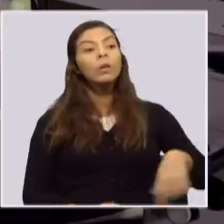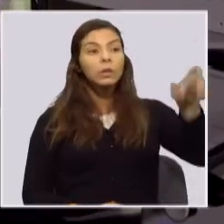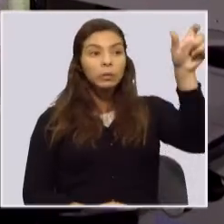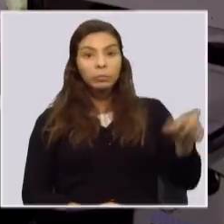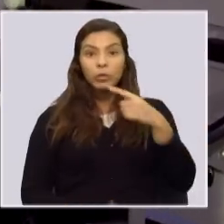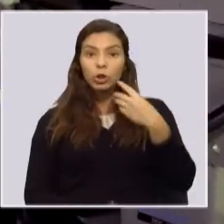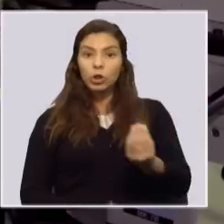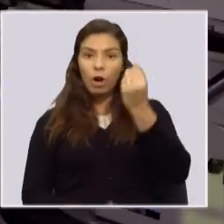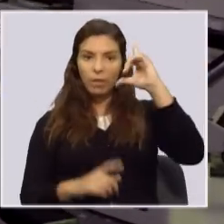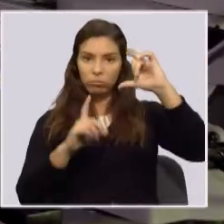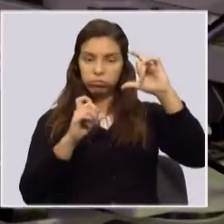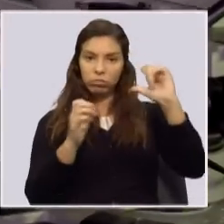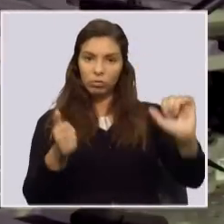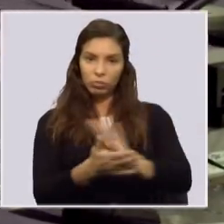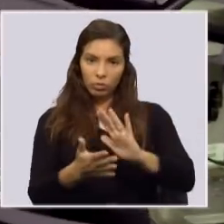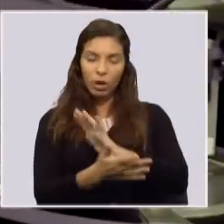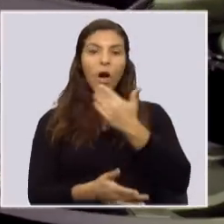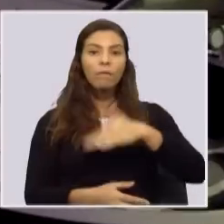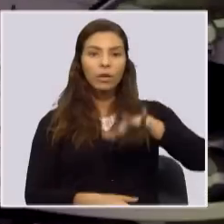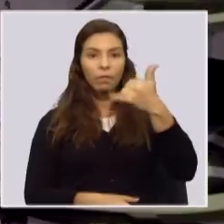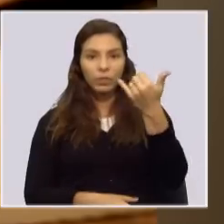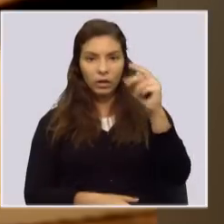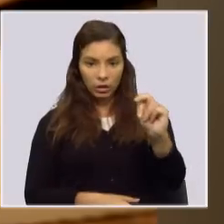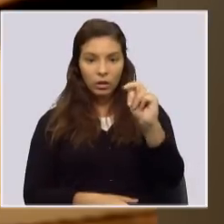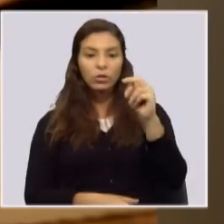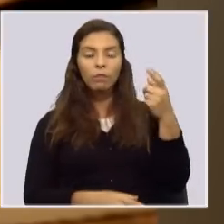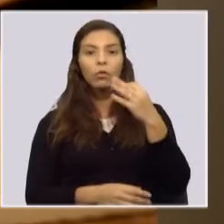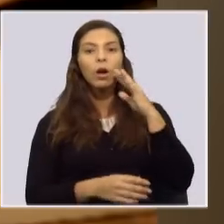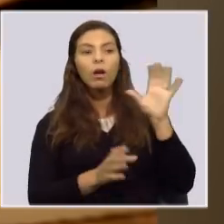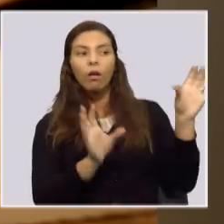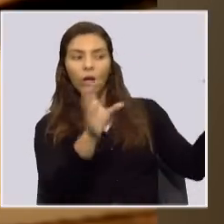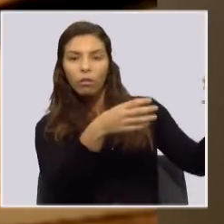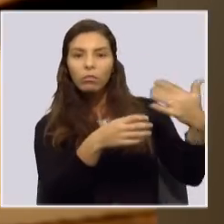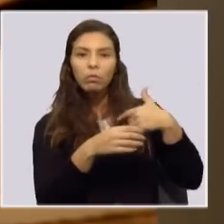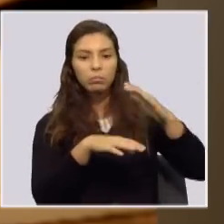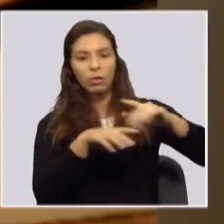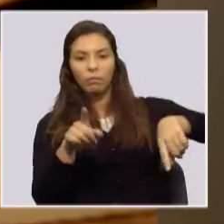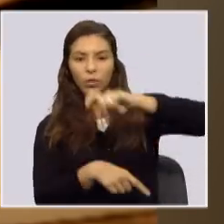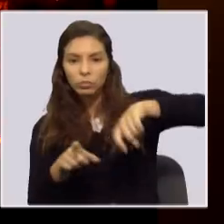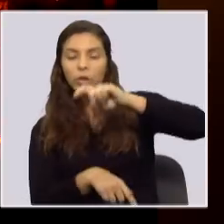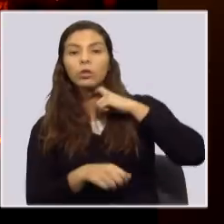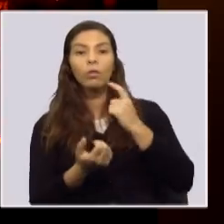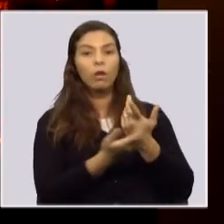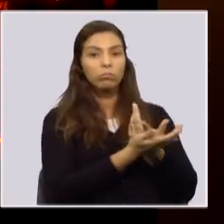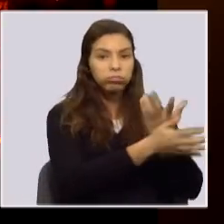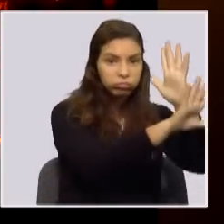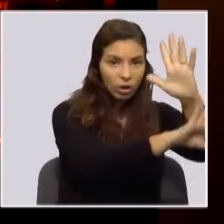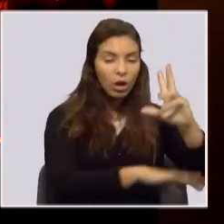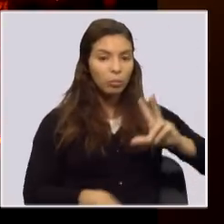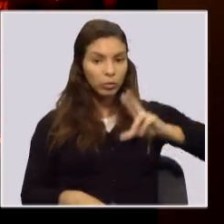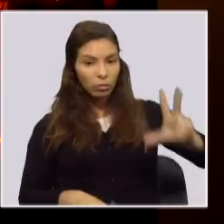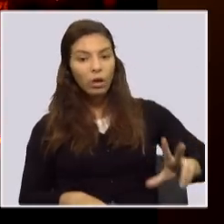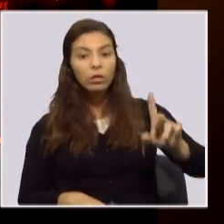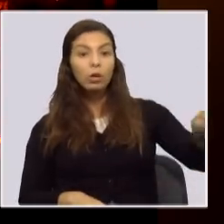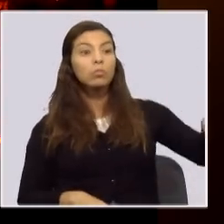É dos fotojornalistas mais jovens do nosso país. Com apenas 23 anos, acompanhou de perto a crise dos refugiados, os incêndios que assombraram o nosso país no ano passado e